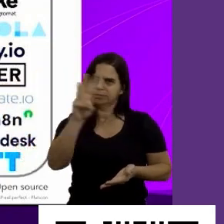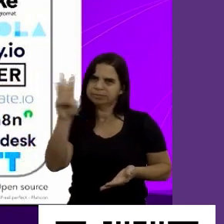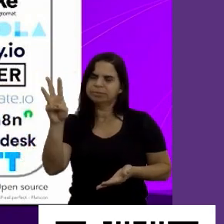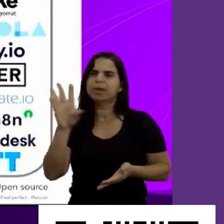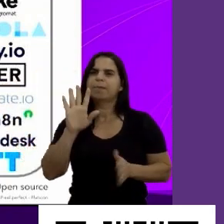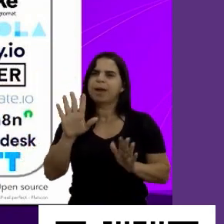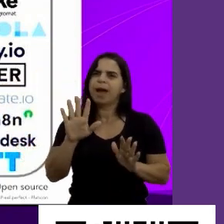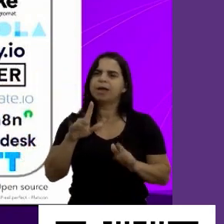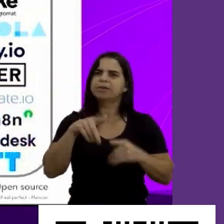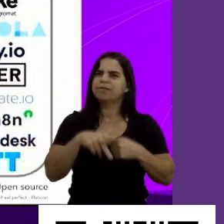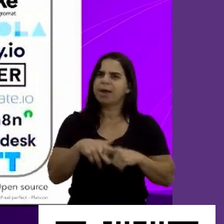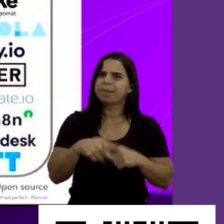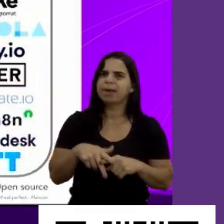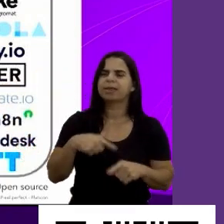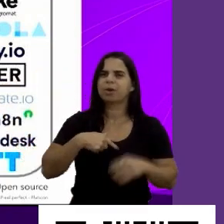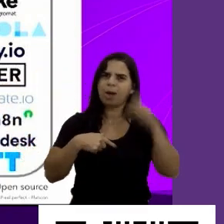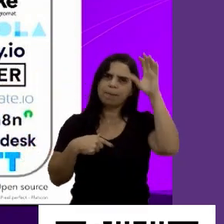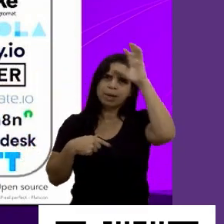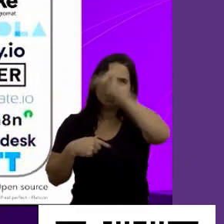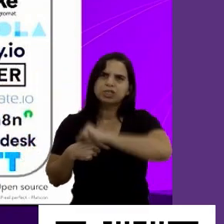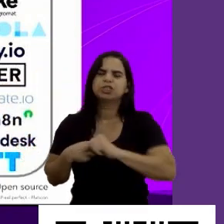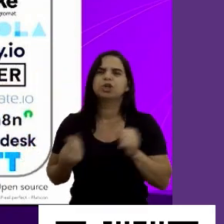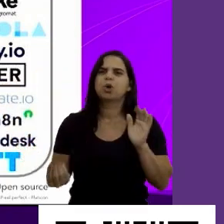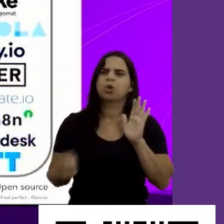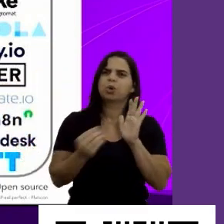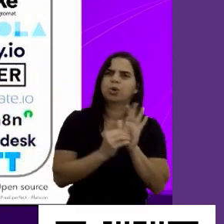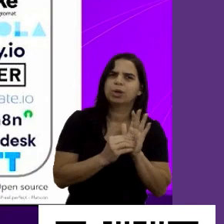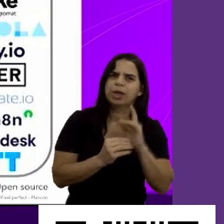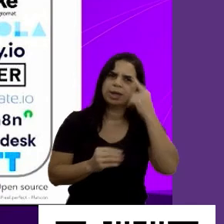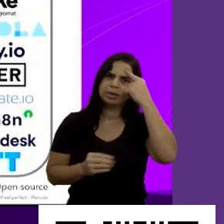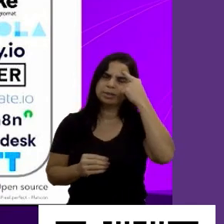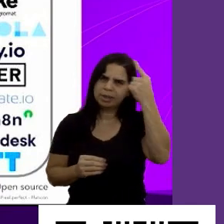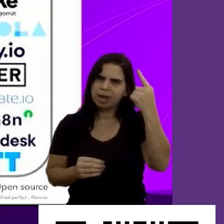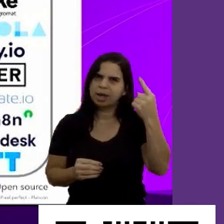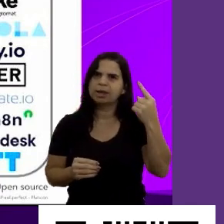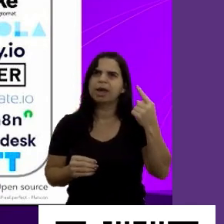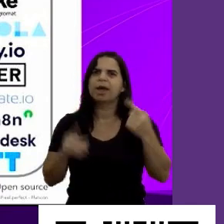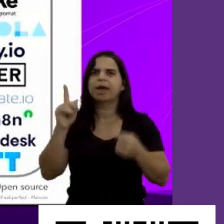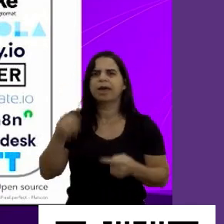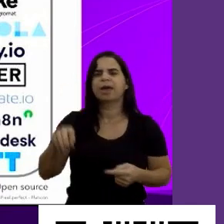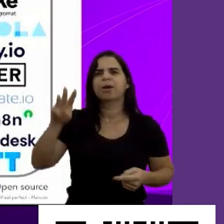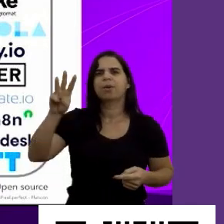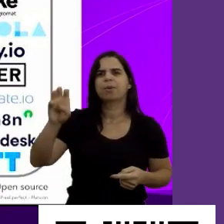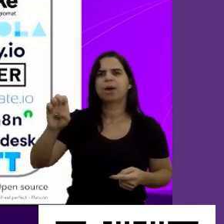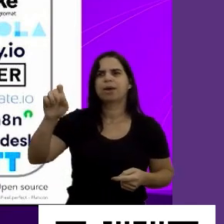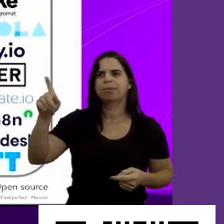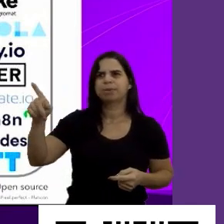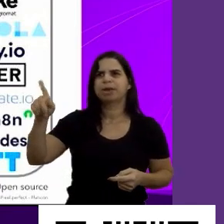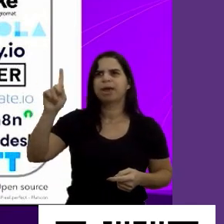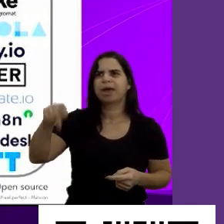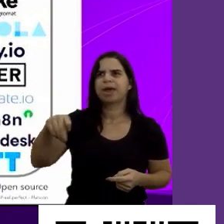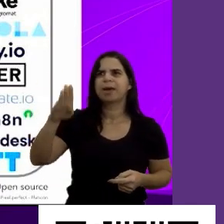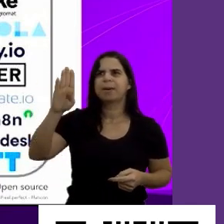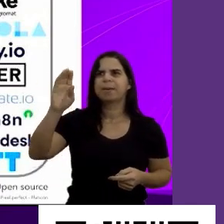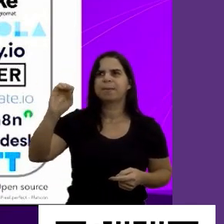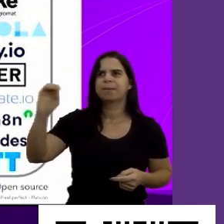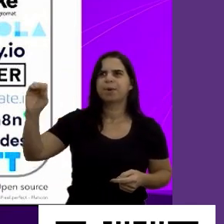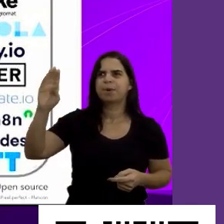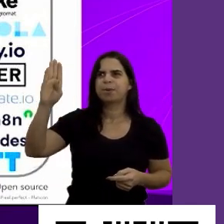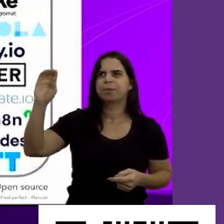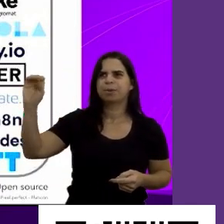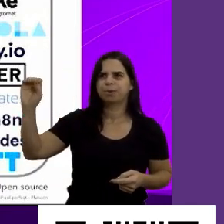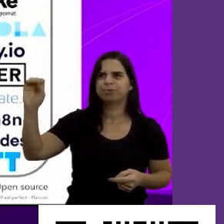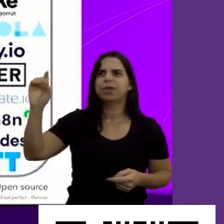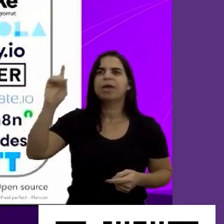vocês que eu aprendi e coloquei a ideia o projeto no ar é ela tá ali como Web Apps é chamada Bubble é uma ferramenta